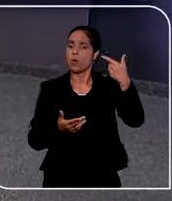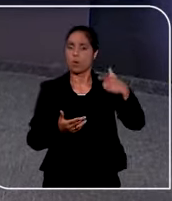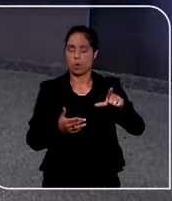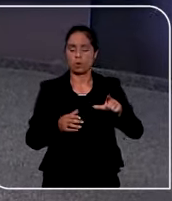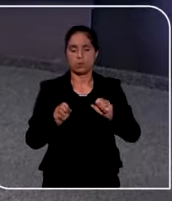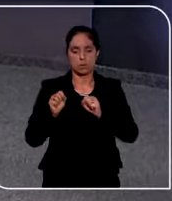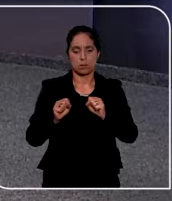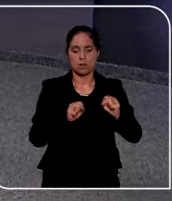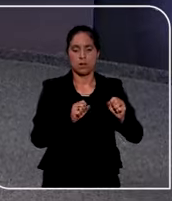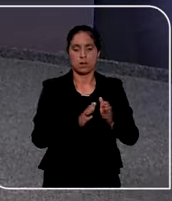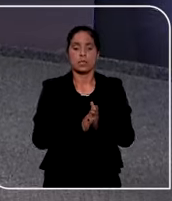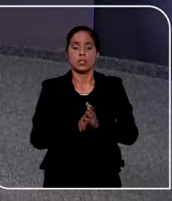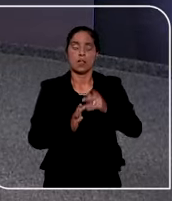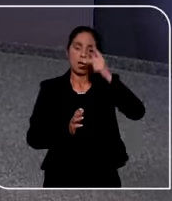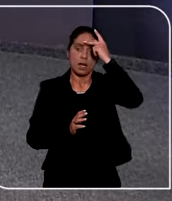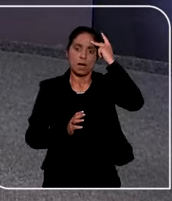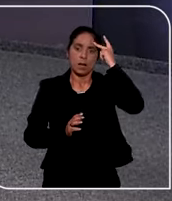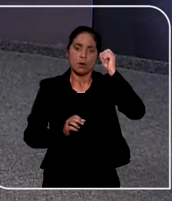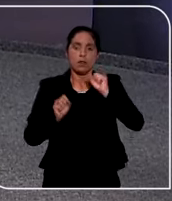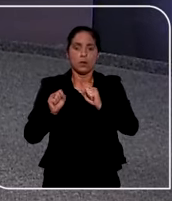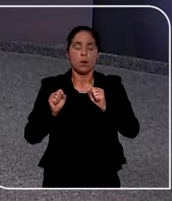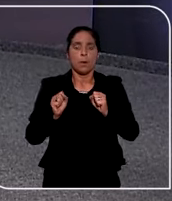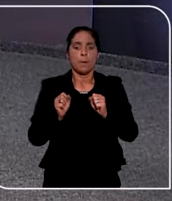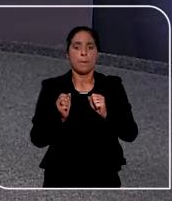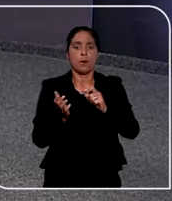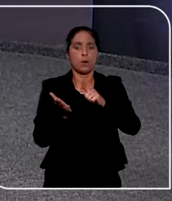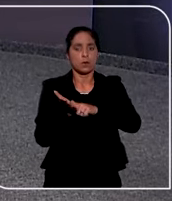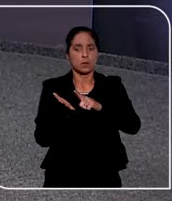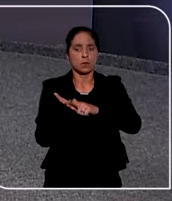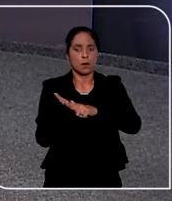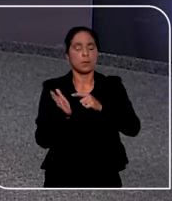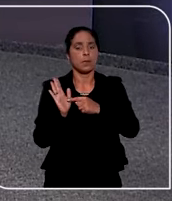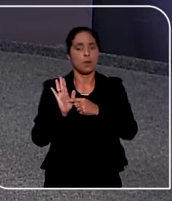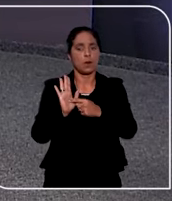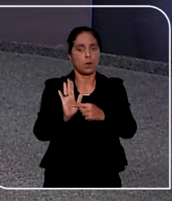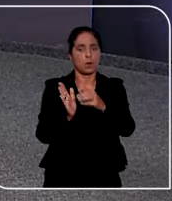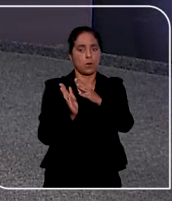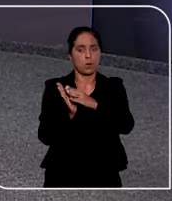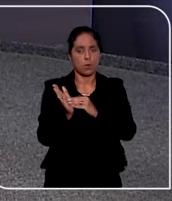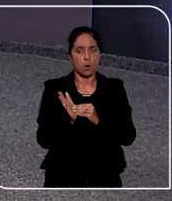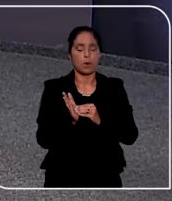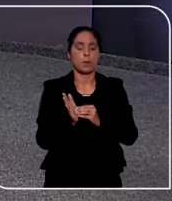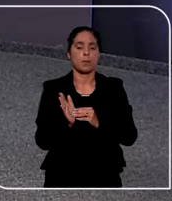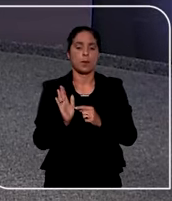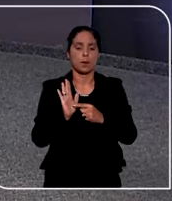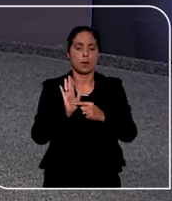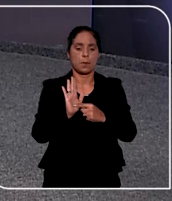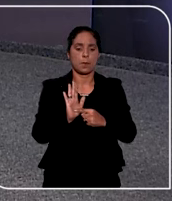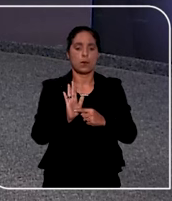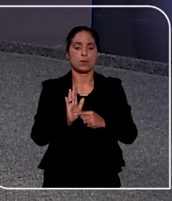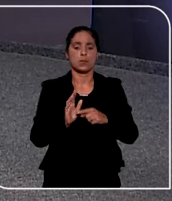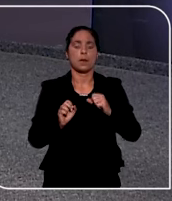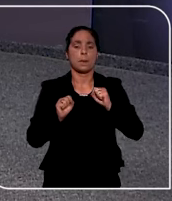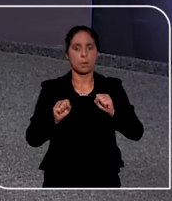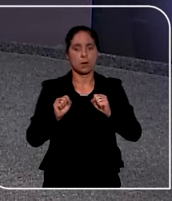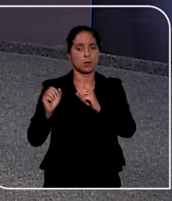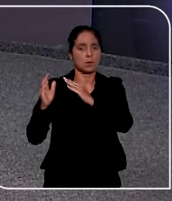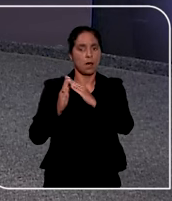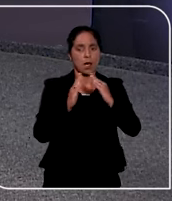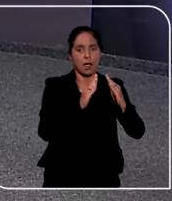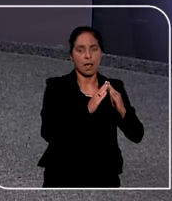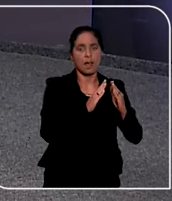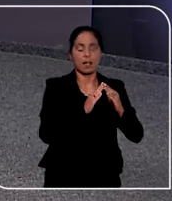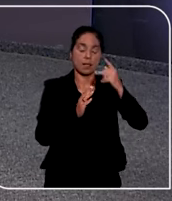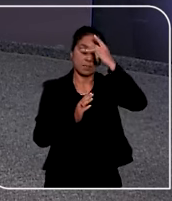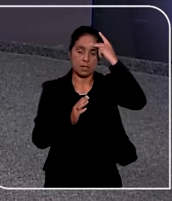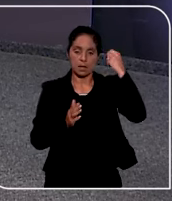assim a parte vencedora pode ir com a cópia da decisão até o cartório para hipotecar o imóvel da parte